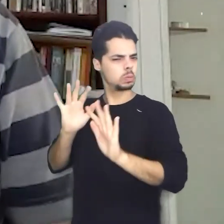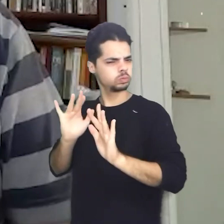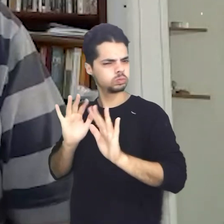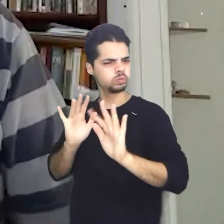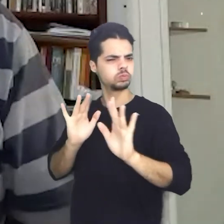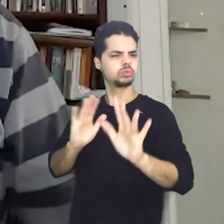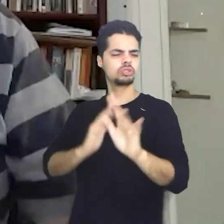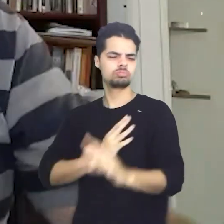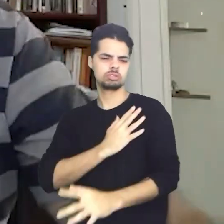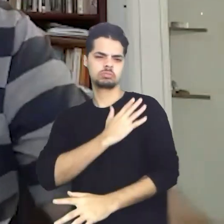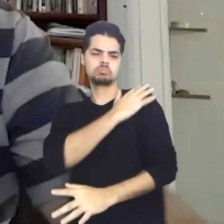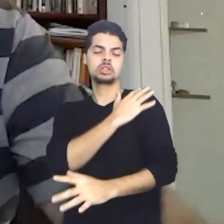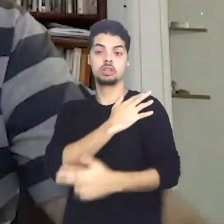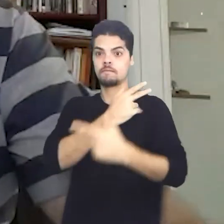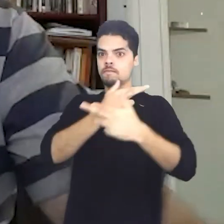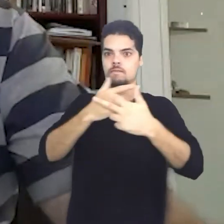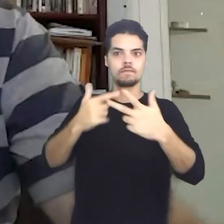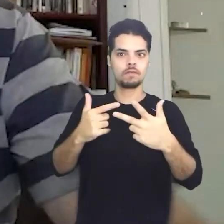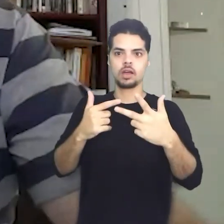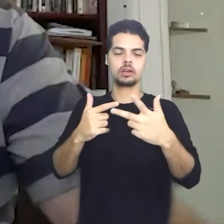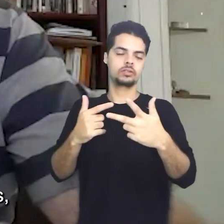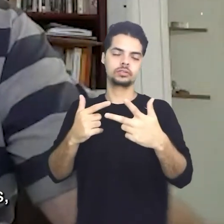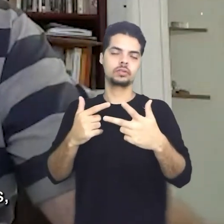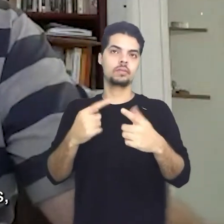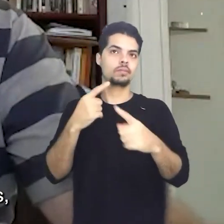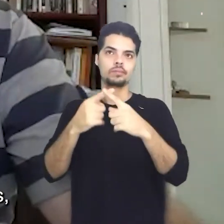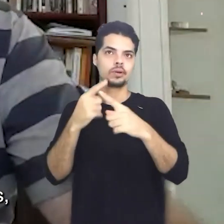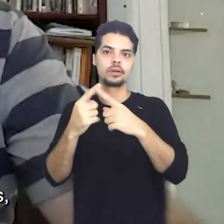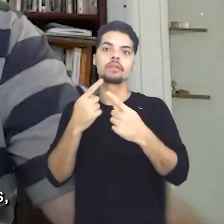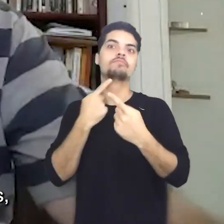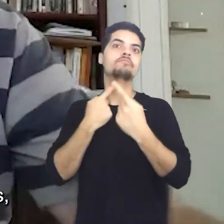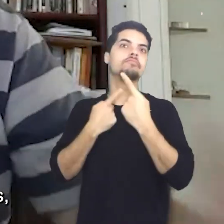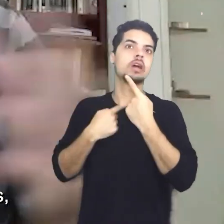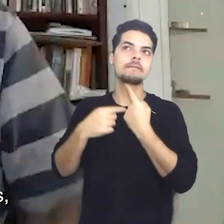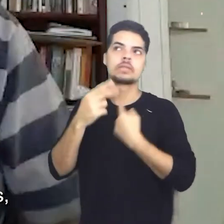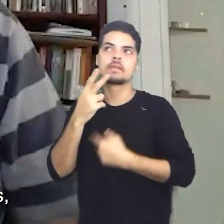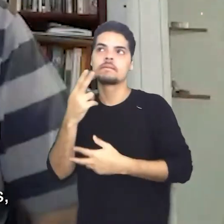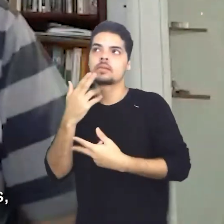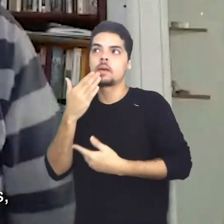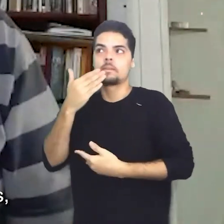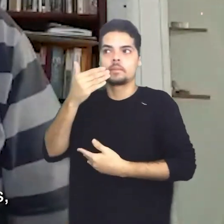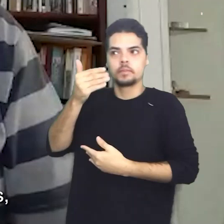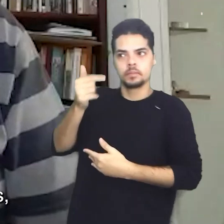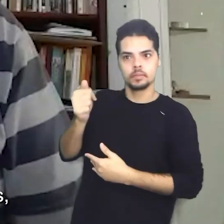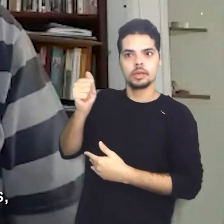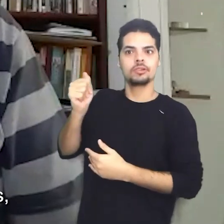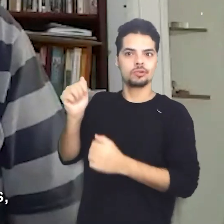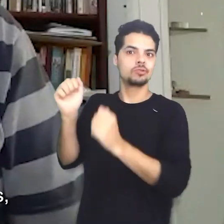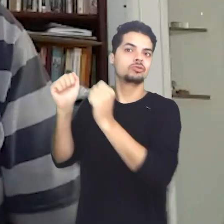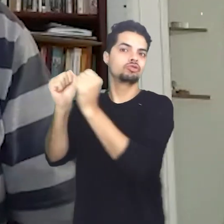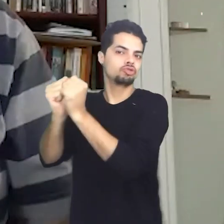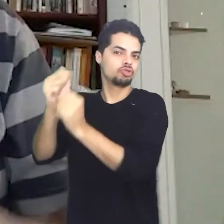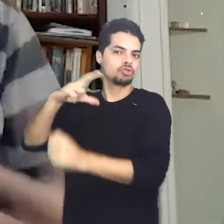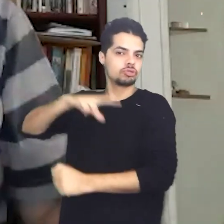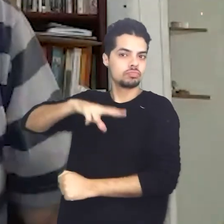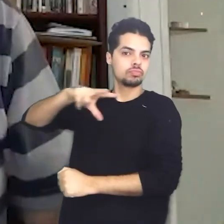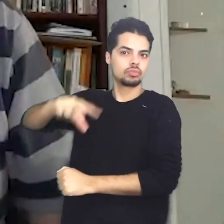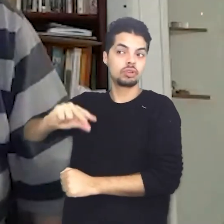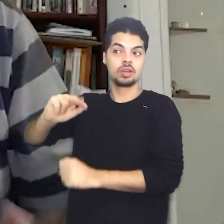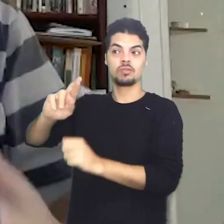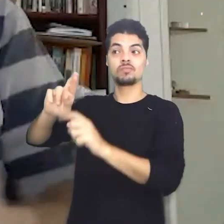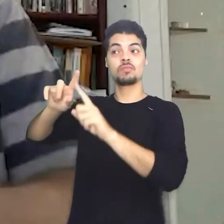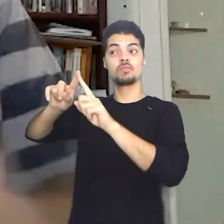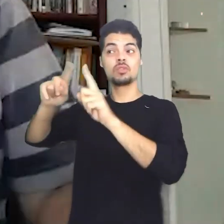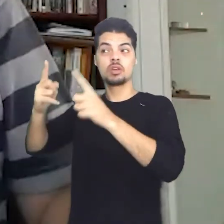nesses casos tratava-se de resistência das tropas portuguesas e de parte da população dessas províncias que